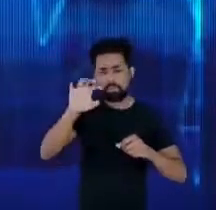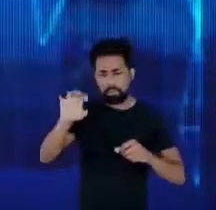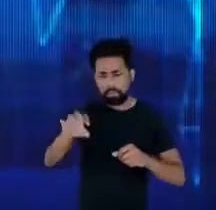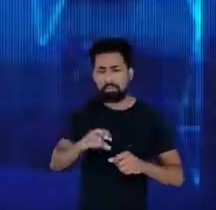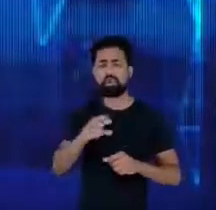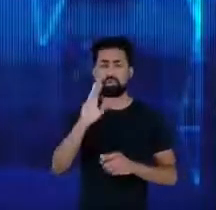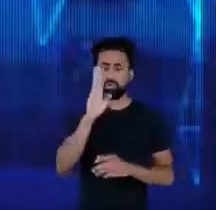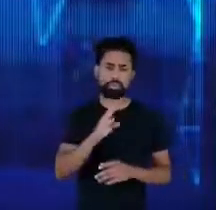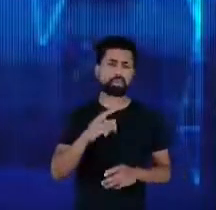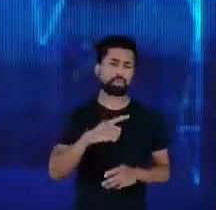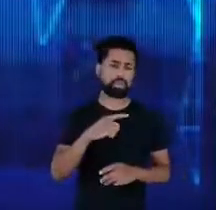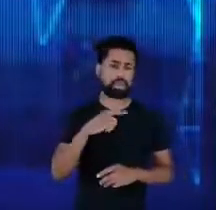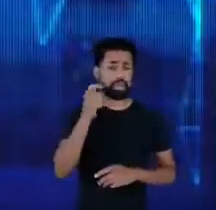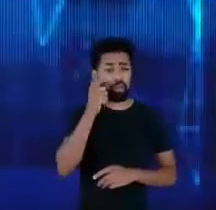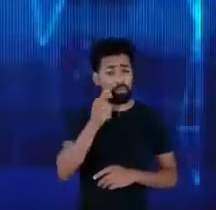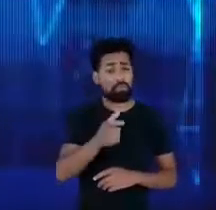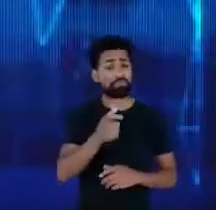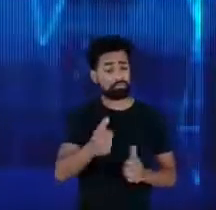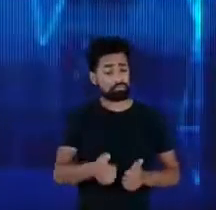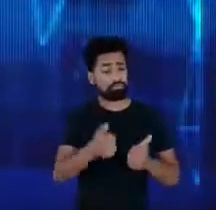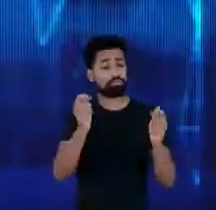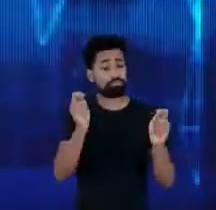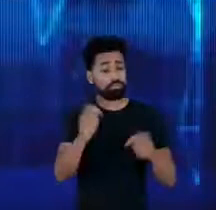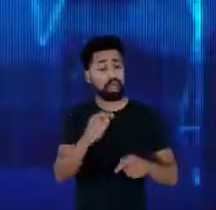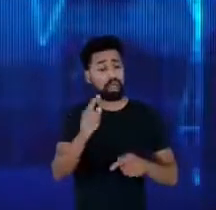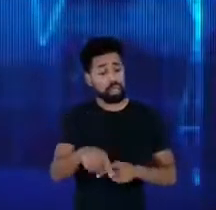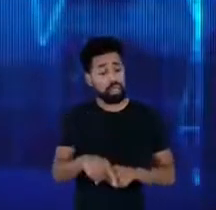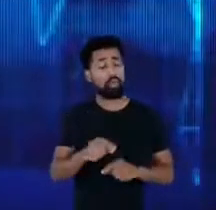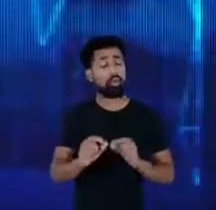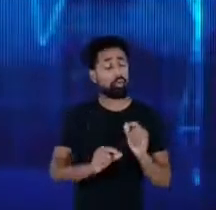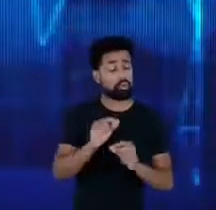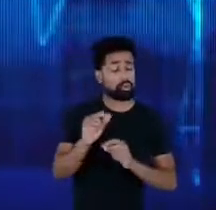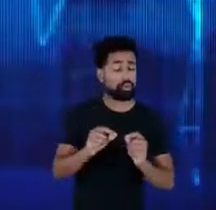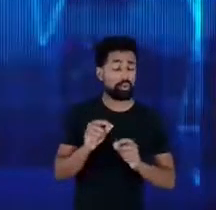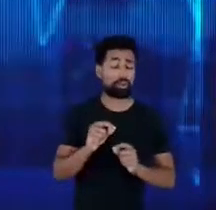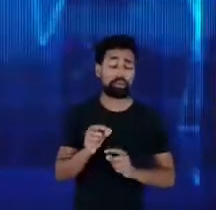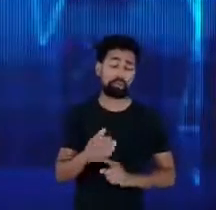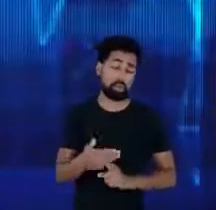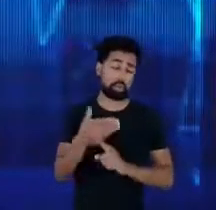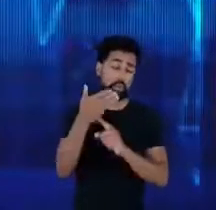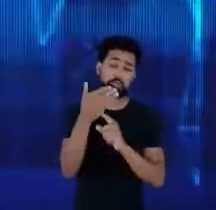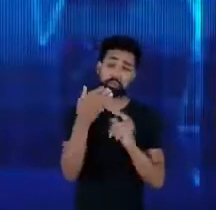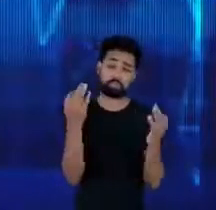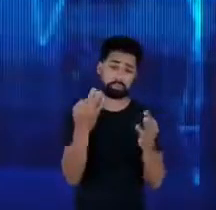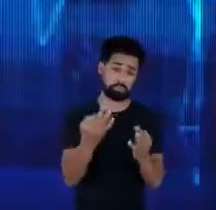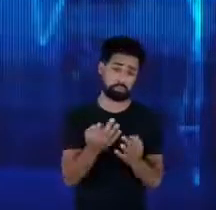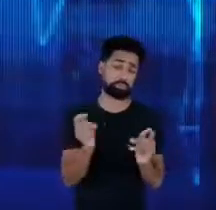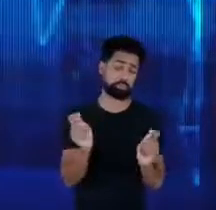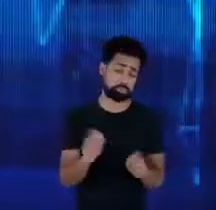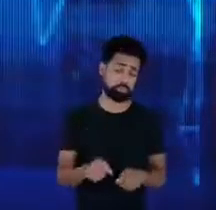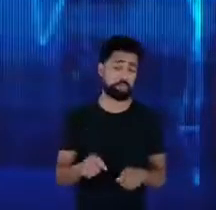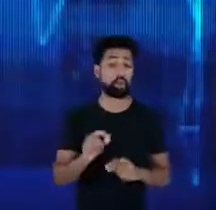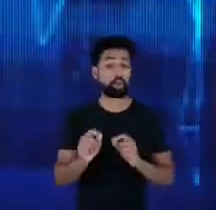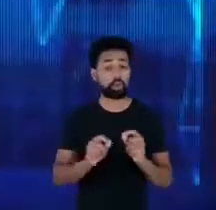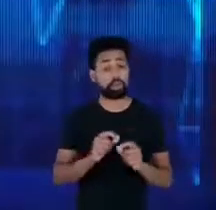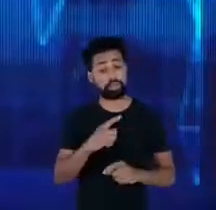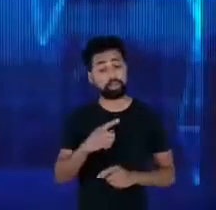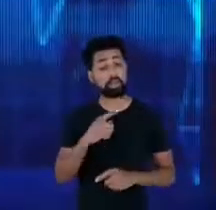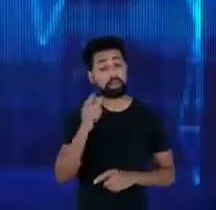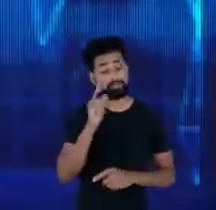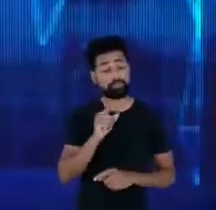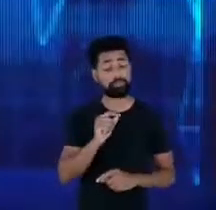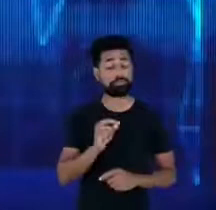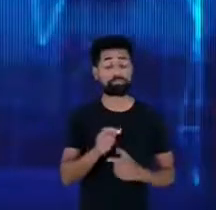Então, eu vejo como muito viável e também é uma tecnologia muito eficiente. Tá? Então, ela teria uma vantagem muito grande